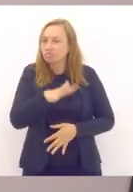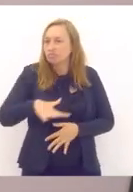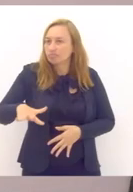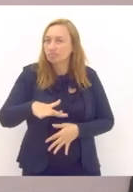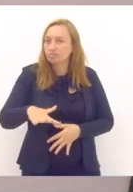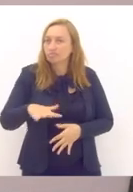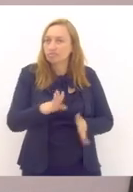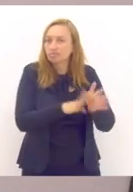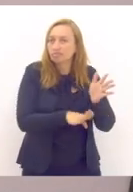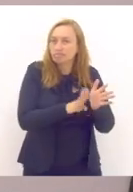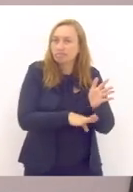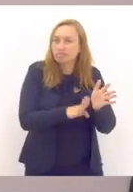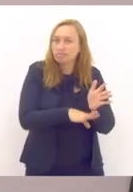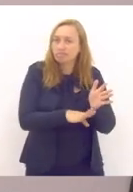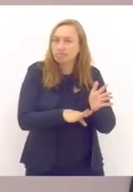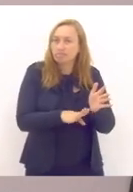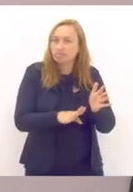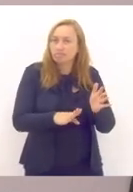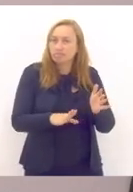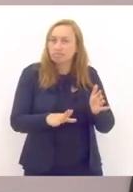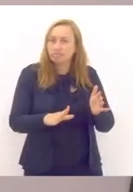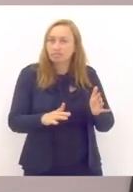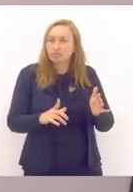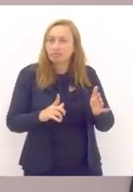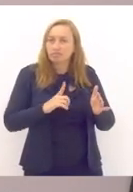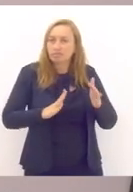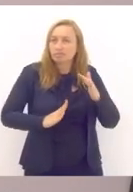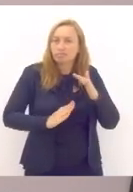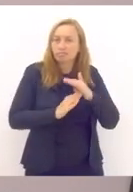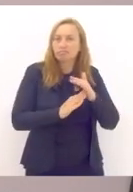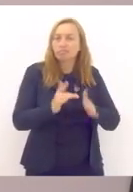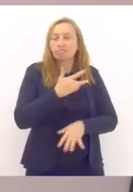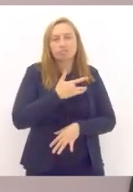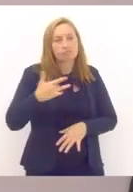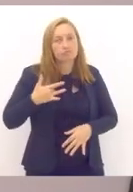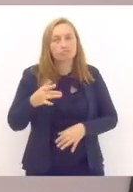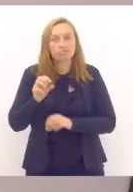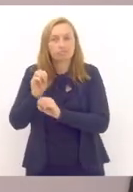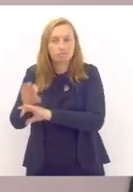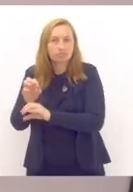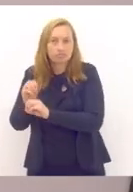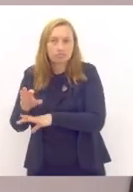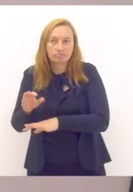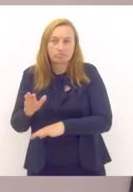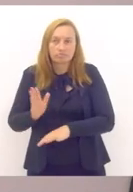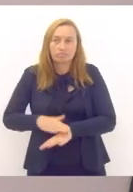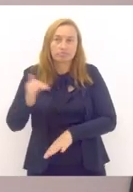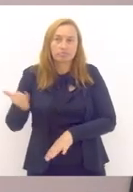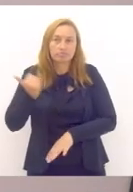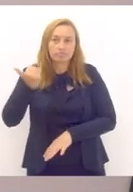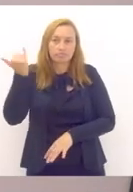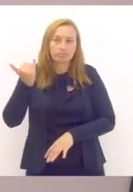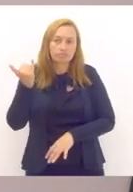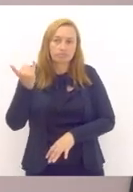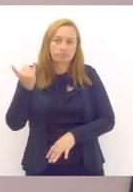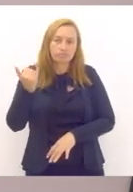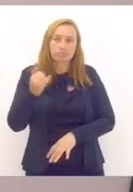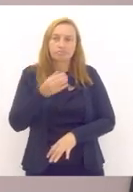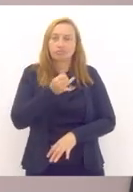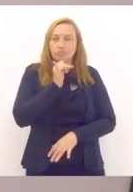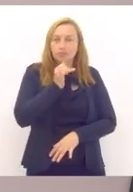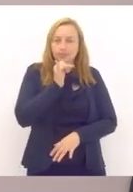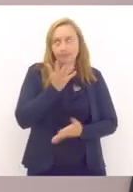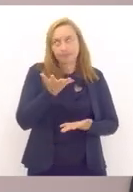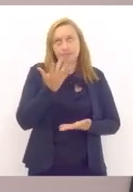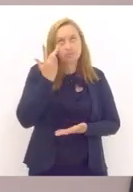tem que ter, assim, garantir recursos. A perenidade em saúde e educação, ela é muito mais importante, de repente, eu dar um pico. Eu vou dar um exemplo, acho que